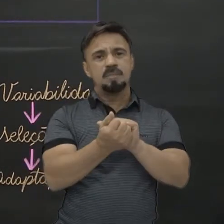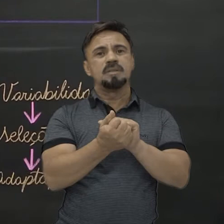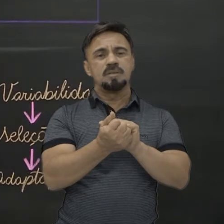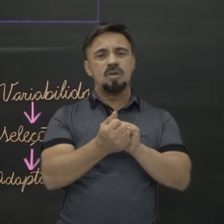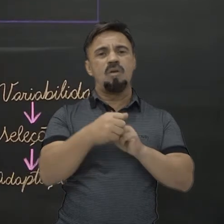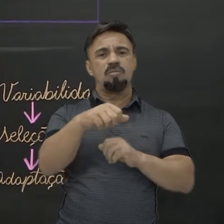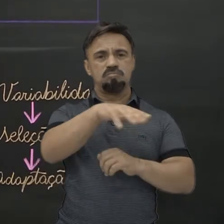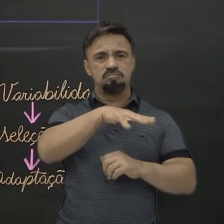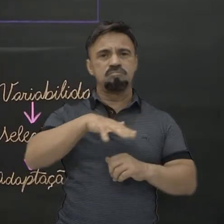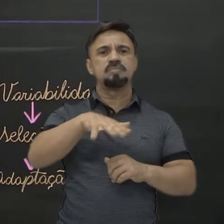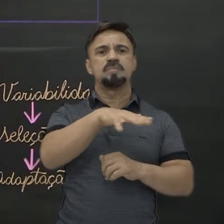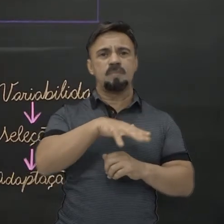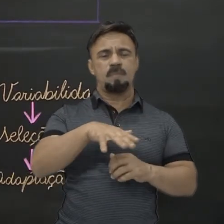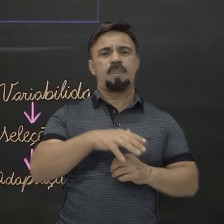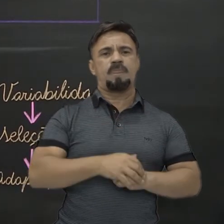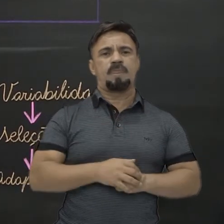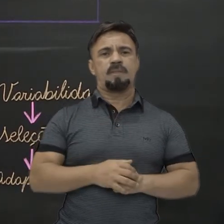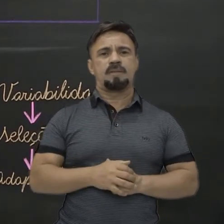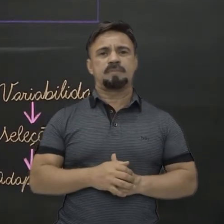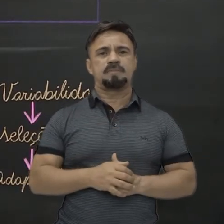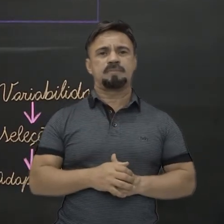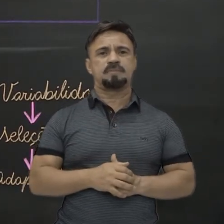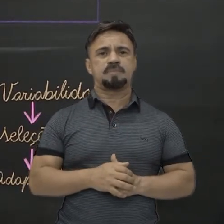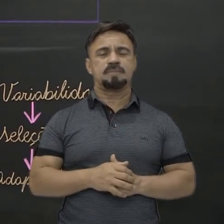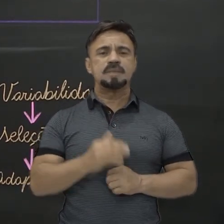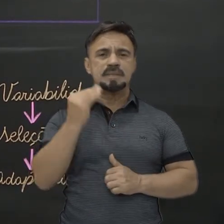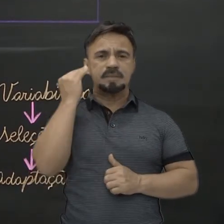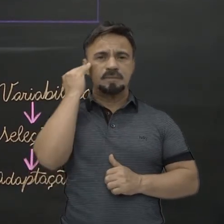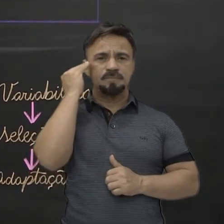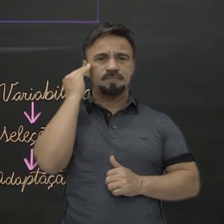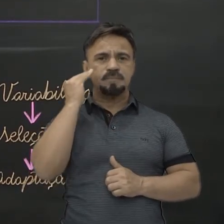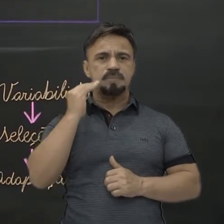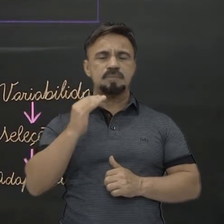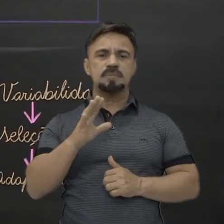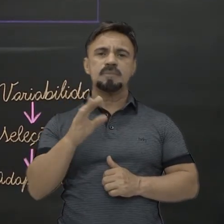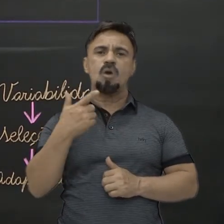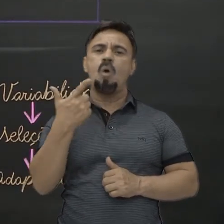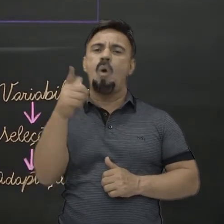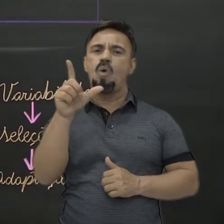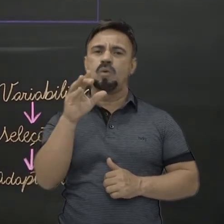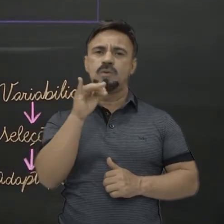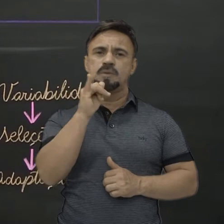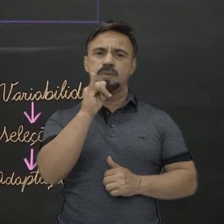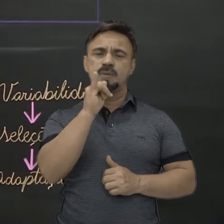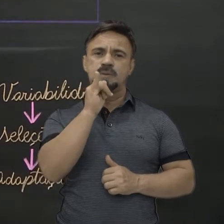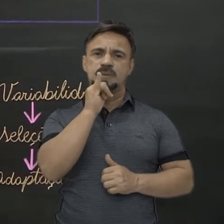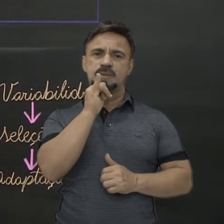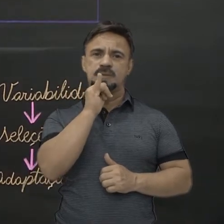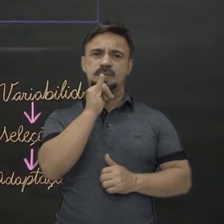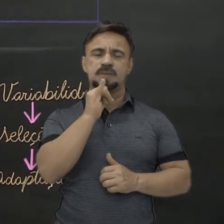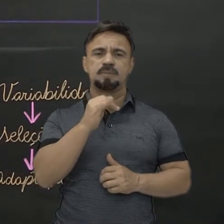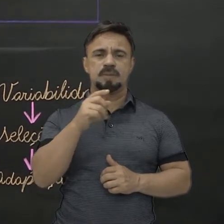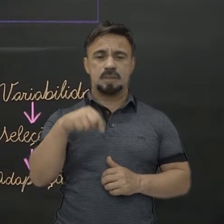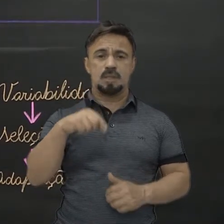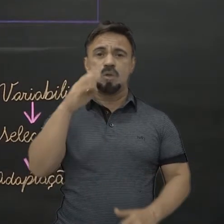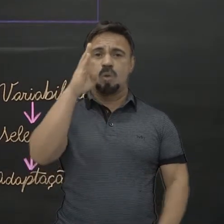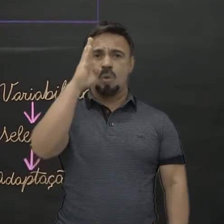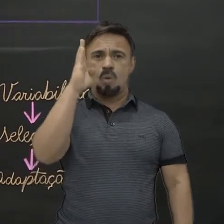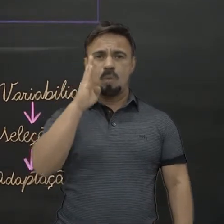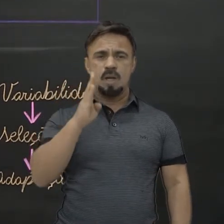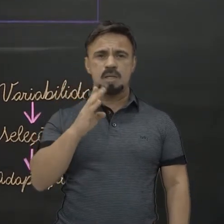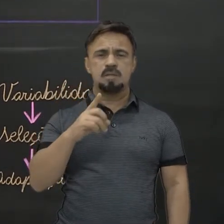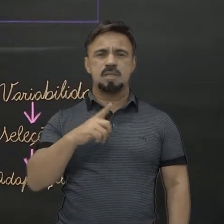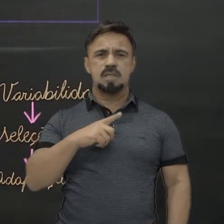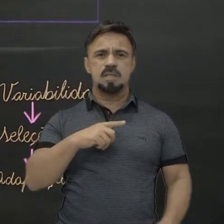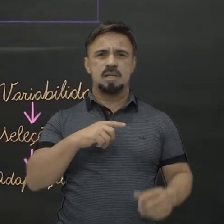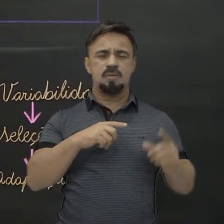àquela circunstância, àquele ambiente. Entendeu? Vou te dar outro exemplo. Um exemplo daqui do Brasil. Nós temos